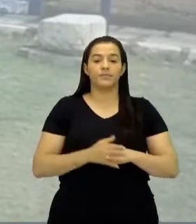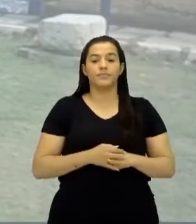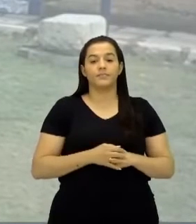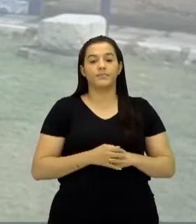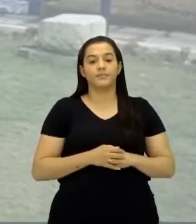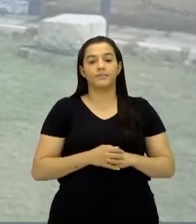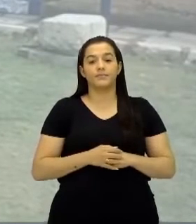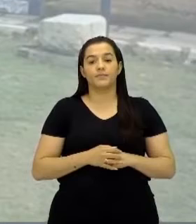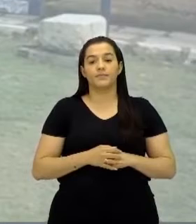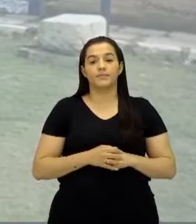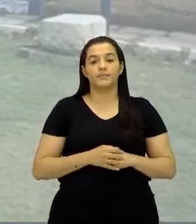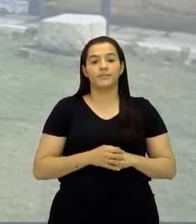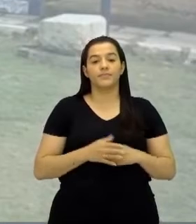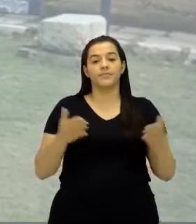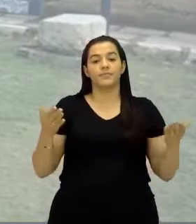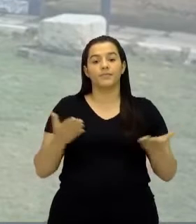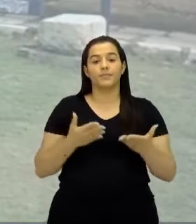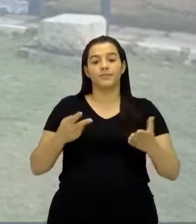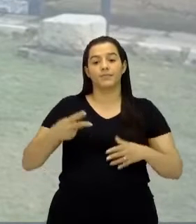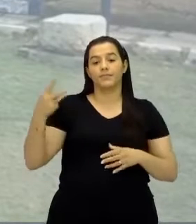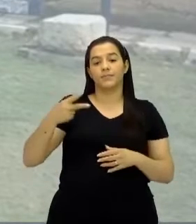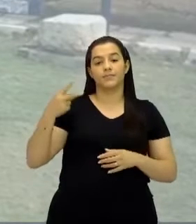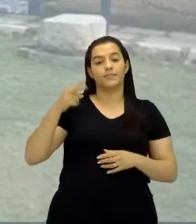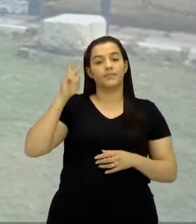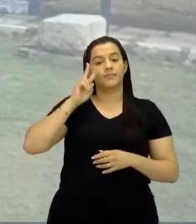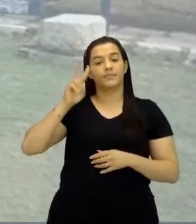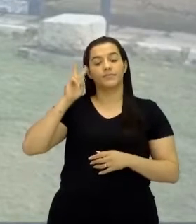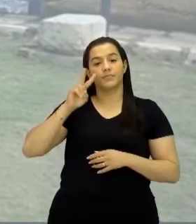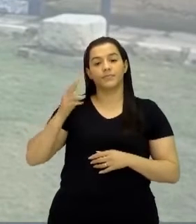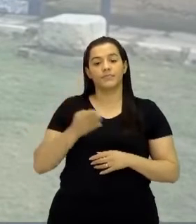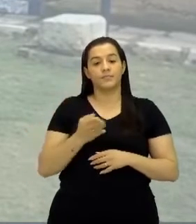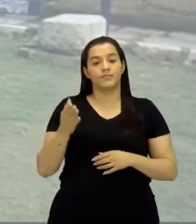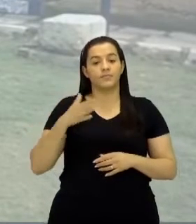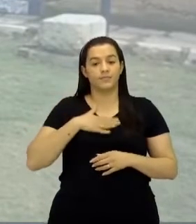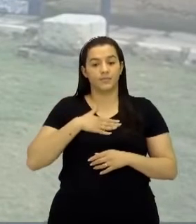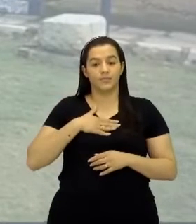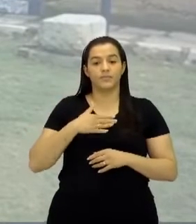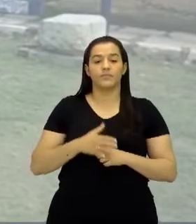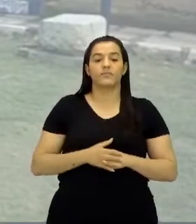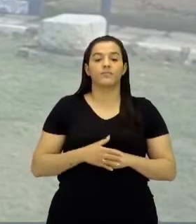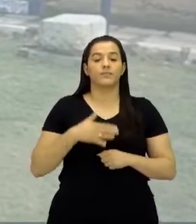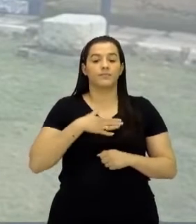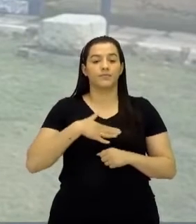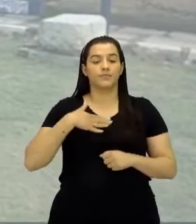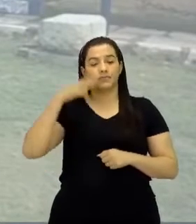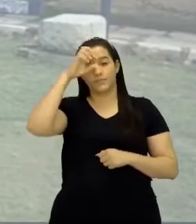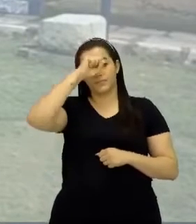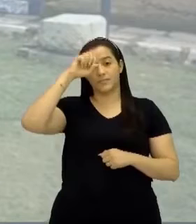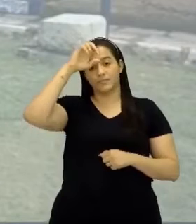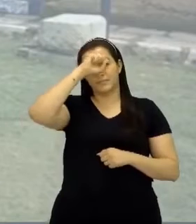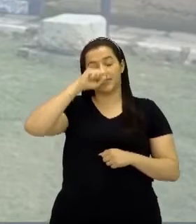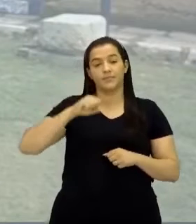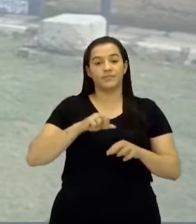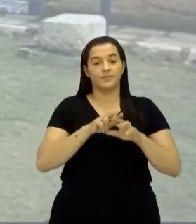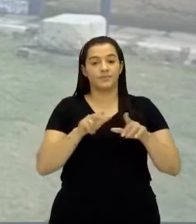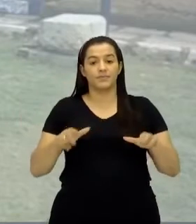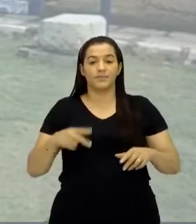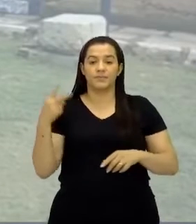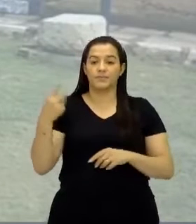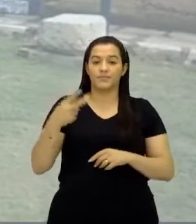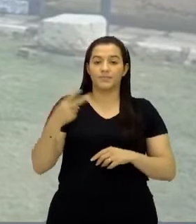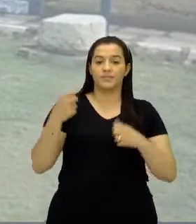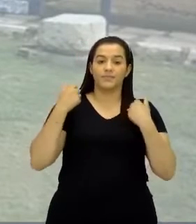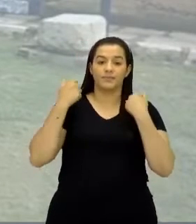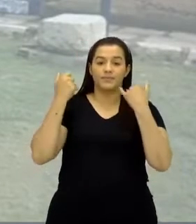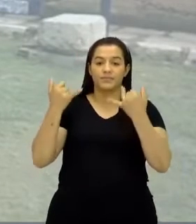agradeço. Então, eu vou contar uma segunda história, Pro. Você gosta de história, Pro? Adoro, tô aprendendo muito. Então eu vou contar uma segunda